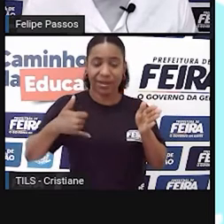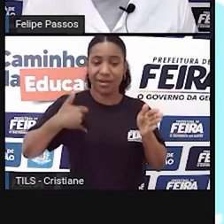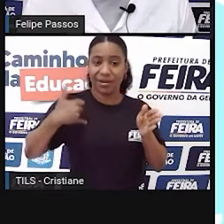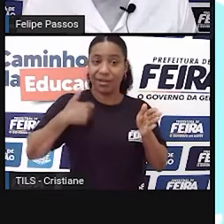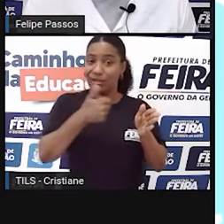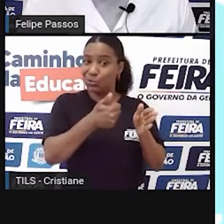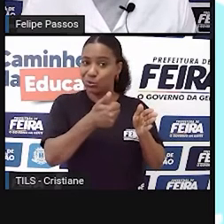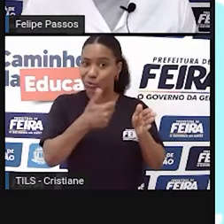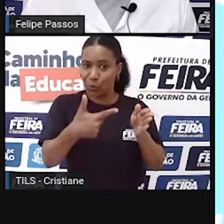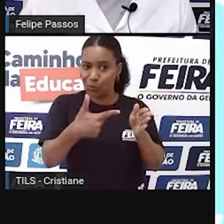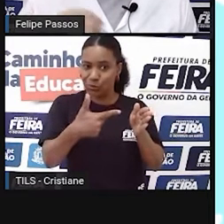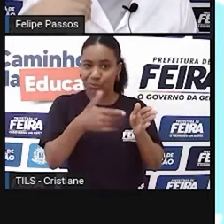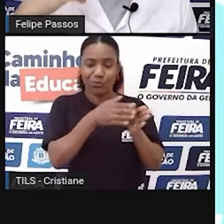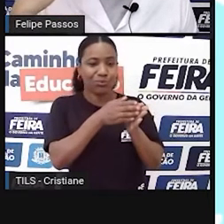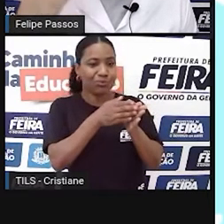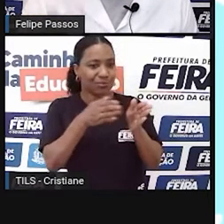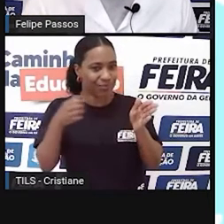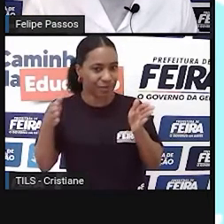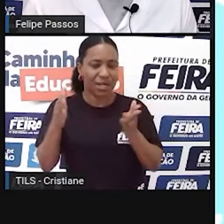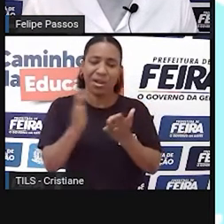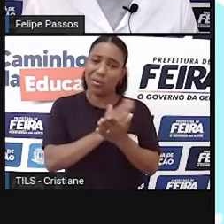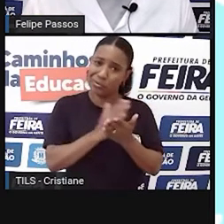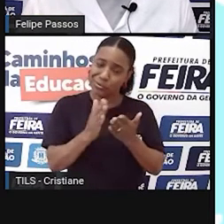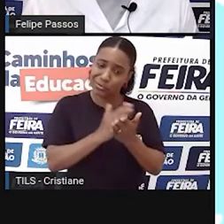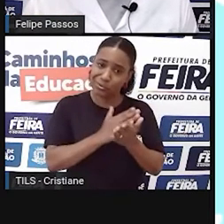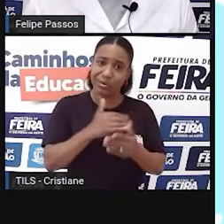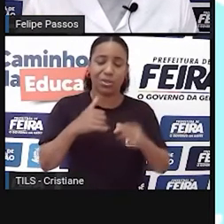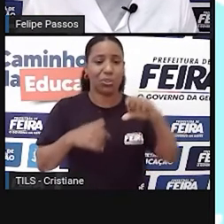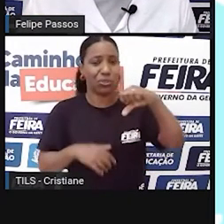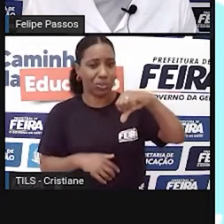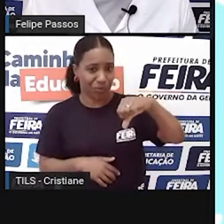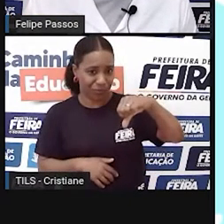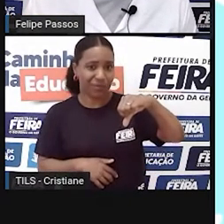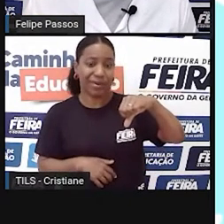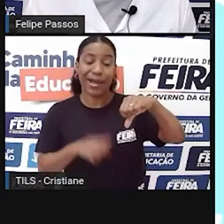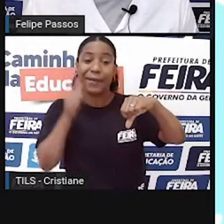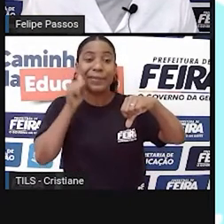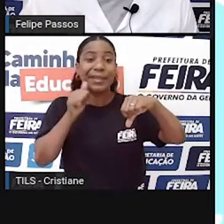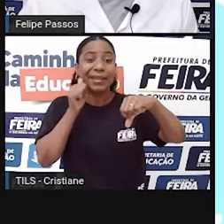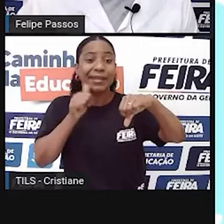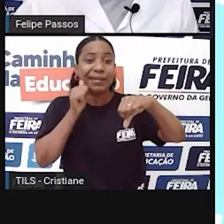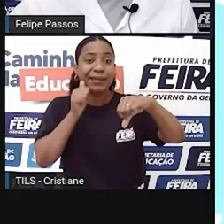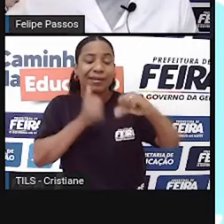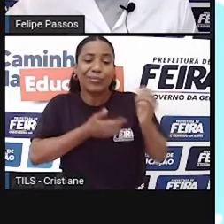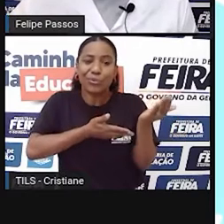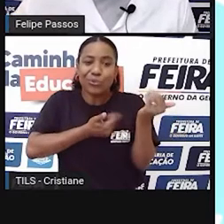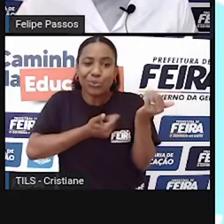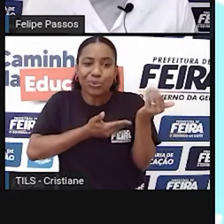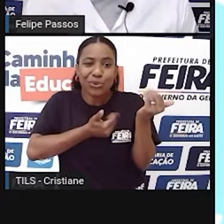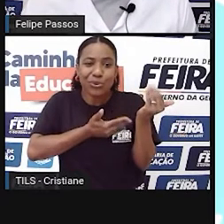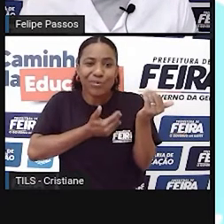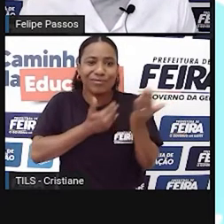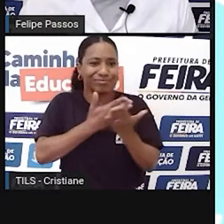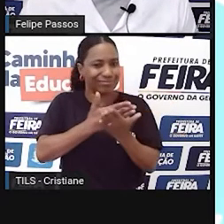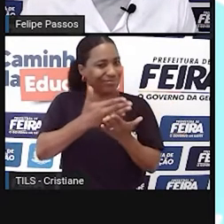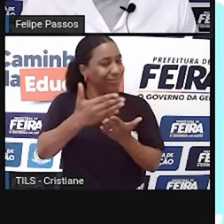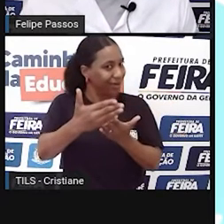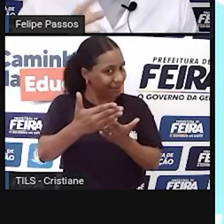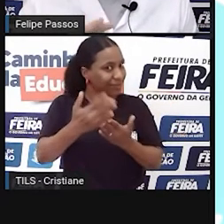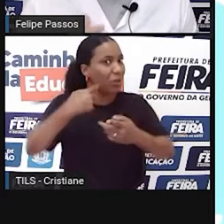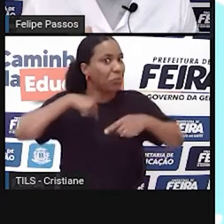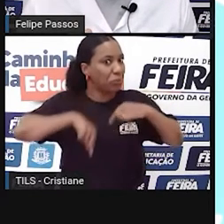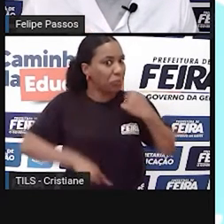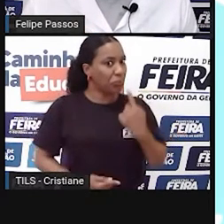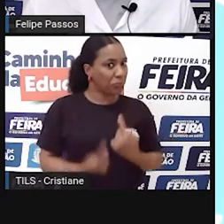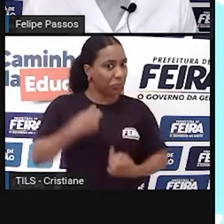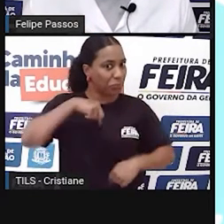de pessoa para pessoa. Tem pessoas que começam aos 9 anos, principalmente as meninas. Tem pessoas que vão começar mais tarde. Então,